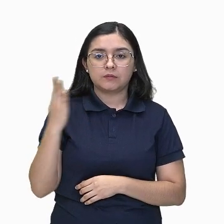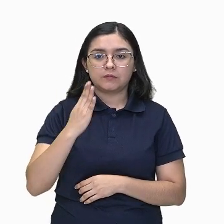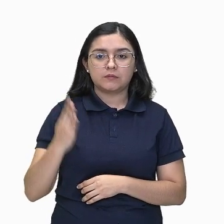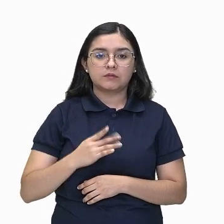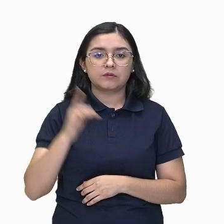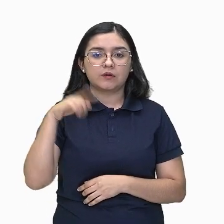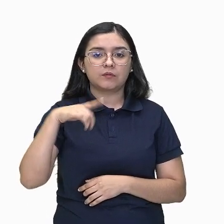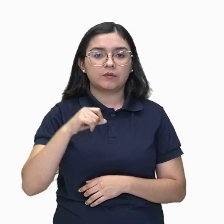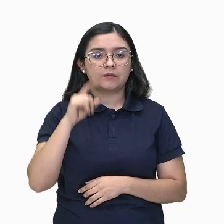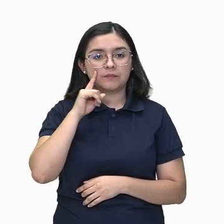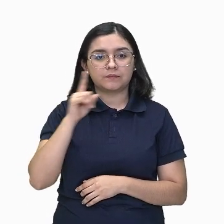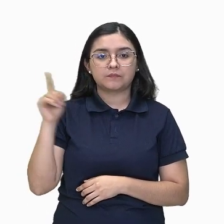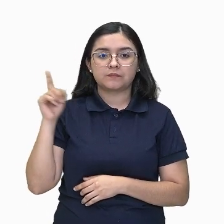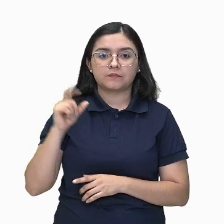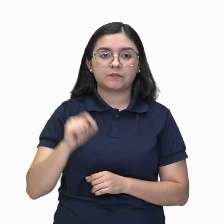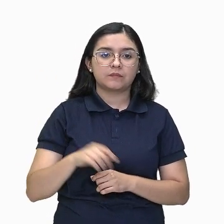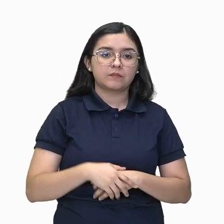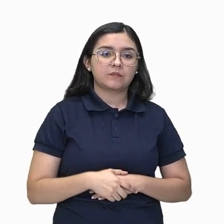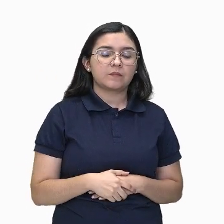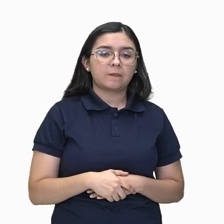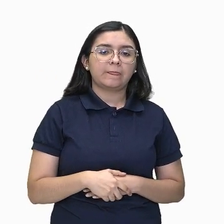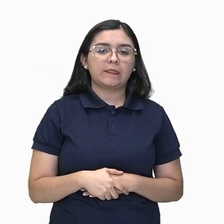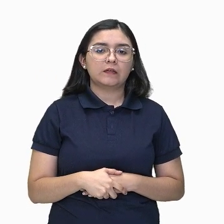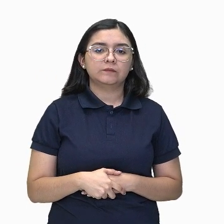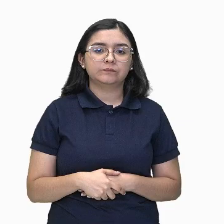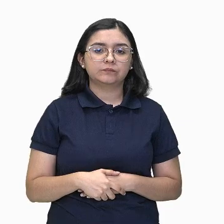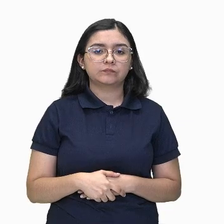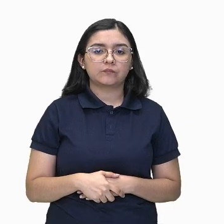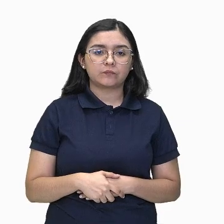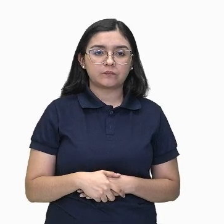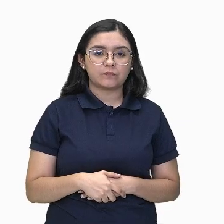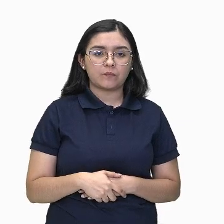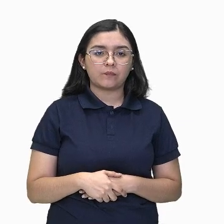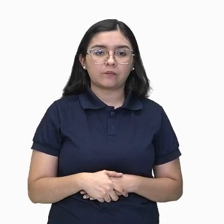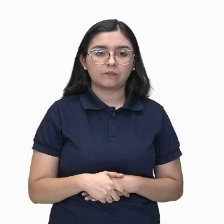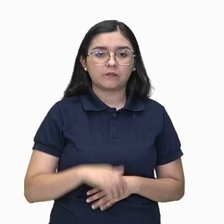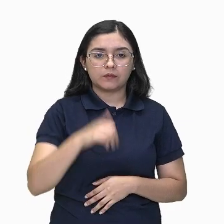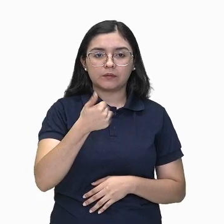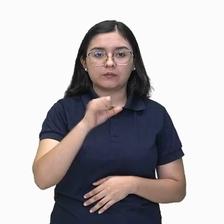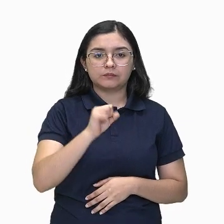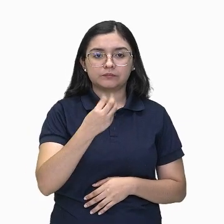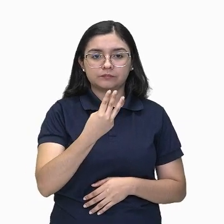é Os Suspiros Poéticos e Saudades, em